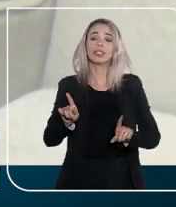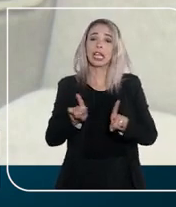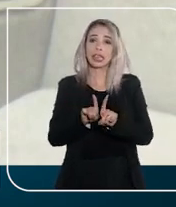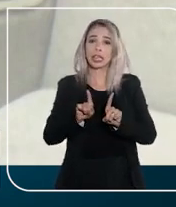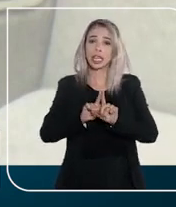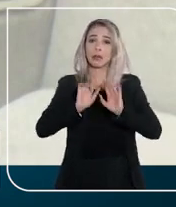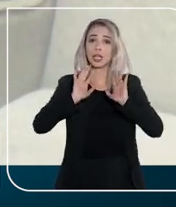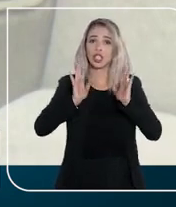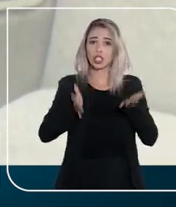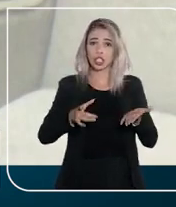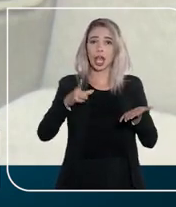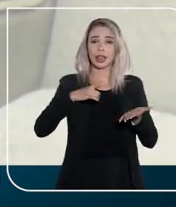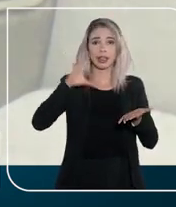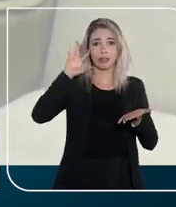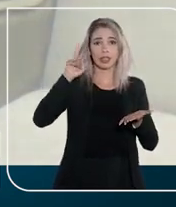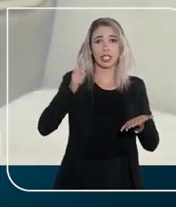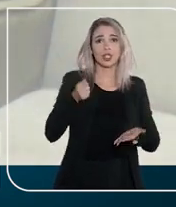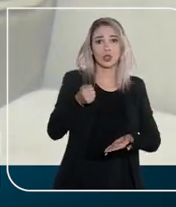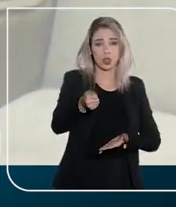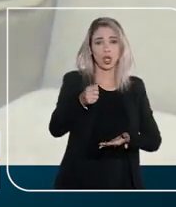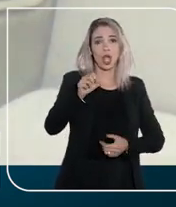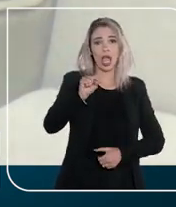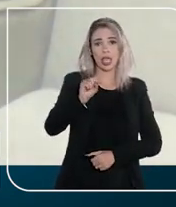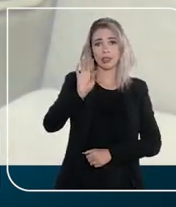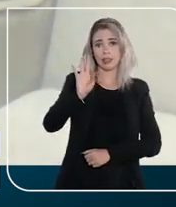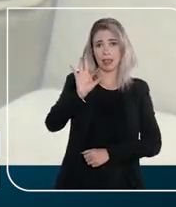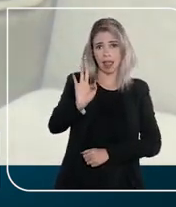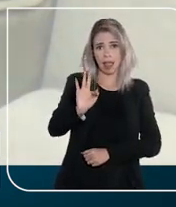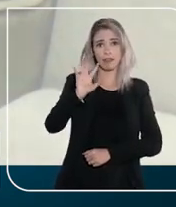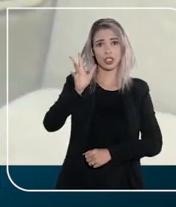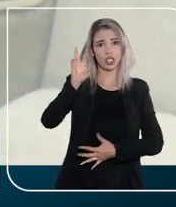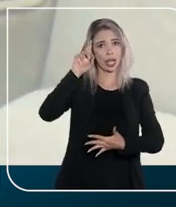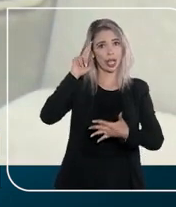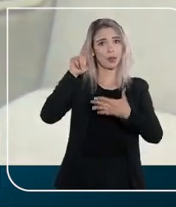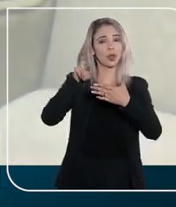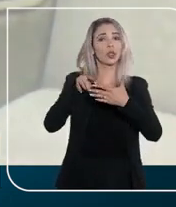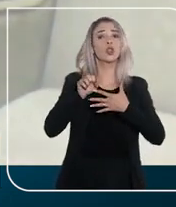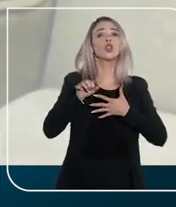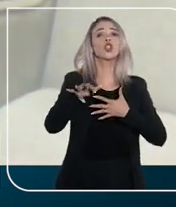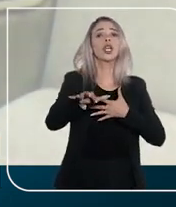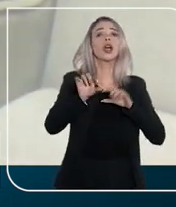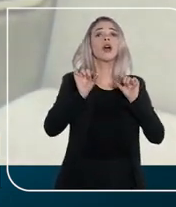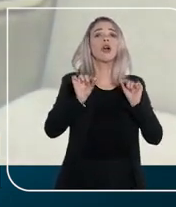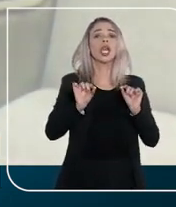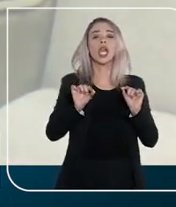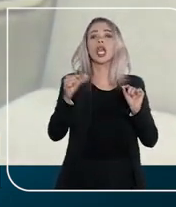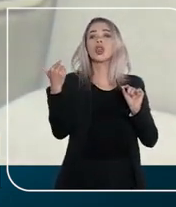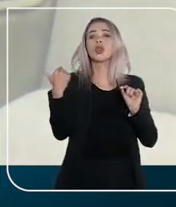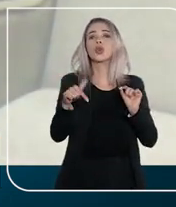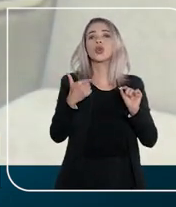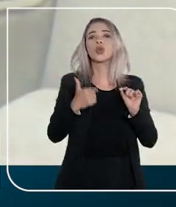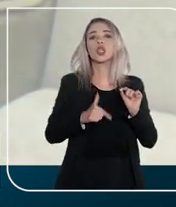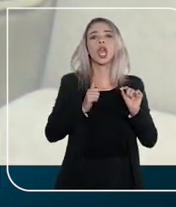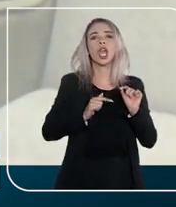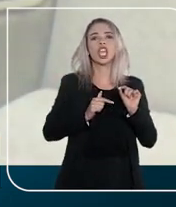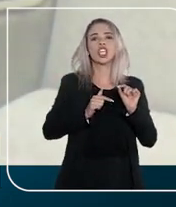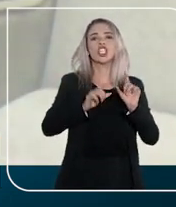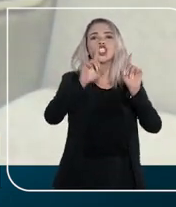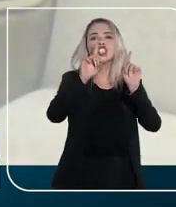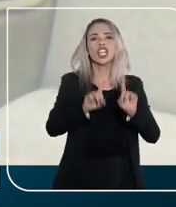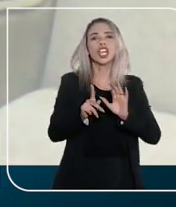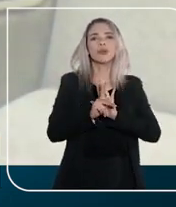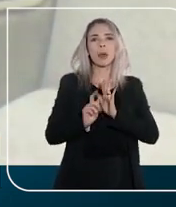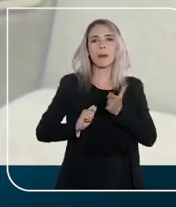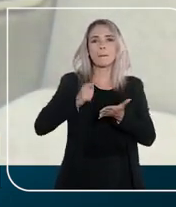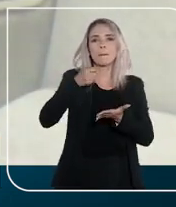do STF, inclusive em sede de repercussão geral, que determina que não há direito à indenização sob